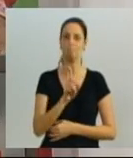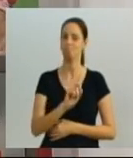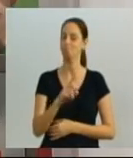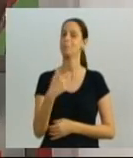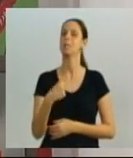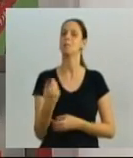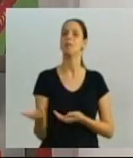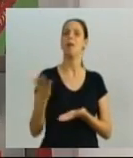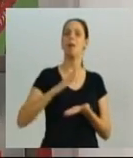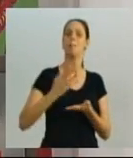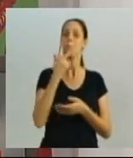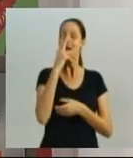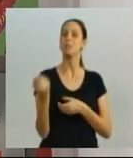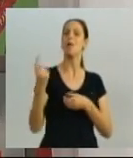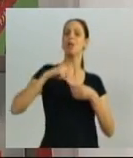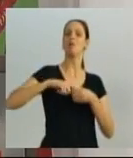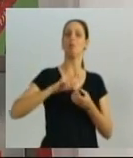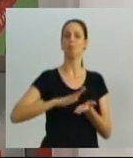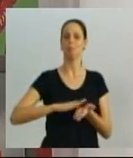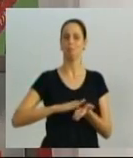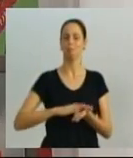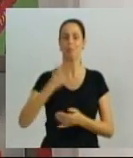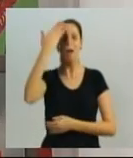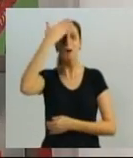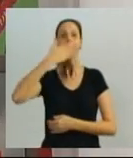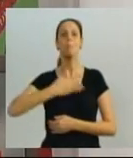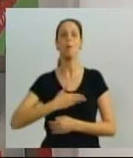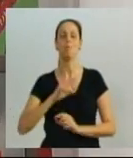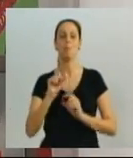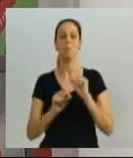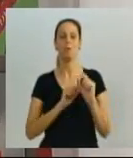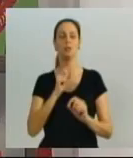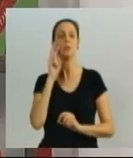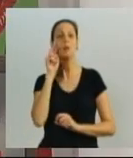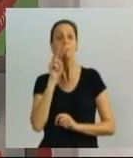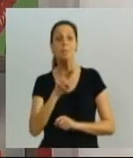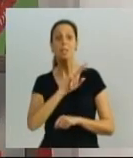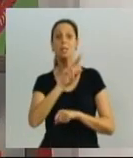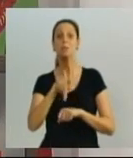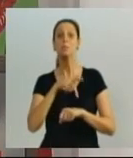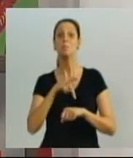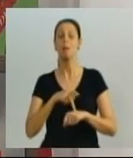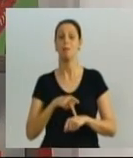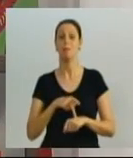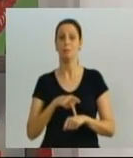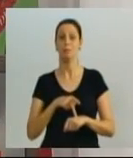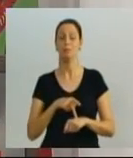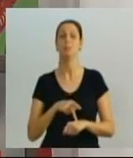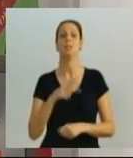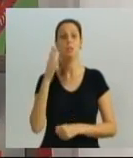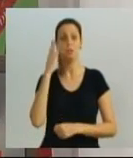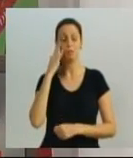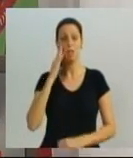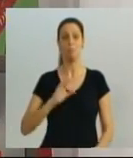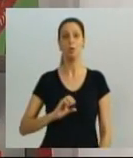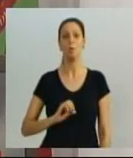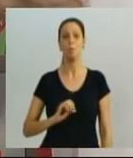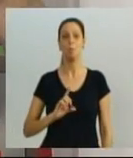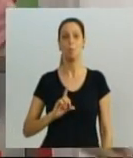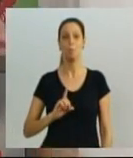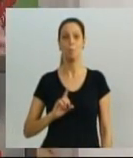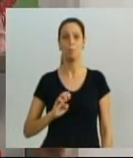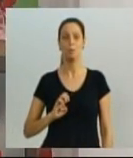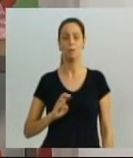A prova que está é o que está acontecendo agora. Um dos maiores empresários do país, Odebrecht, está